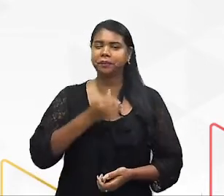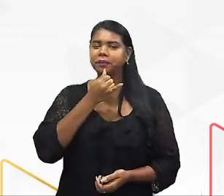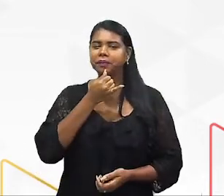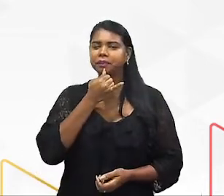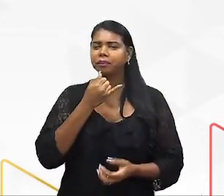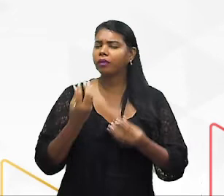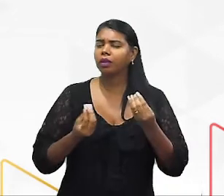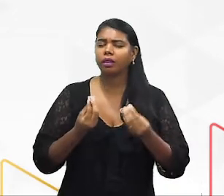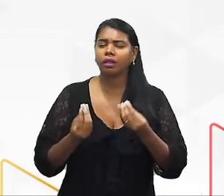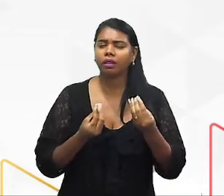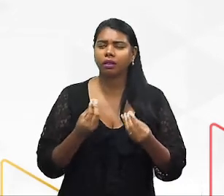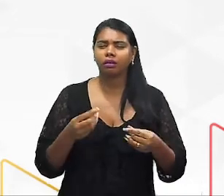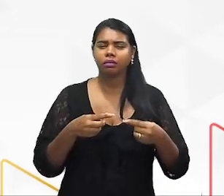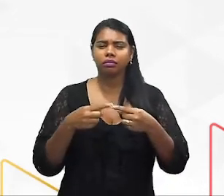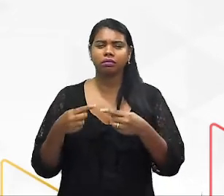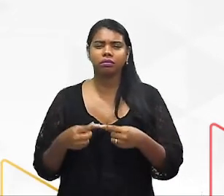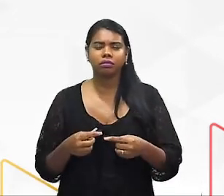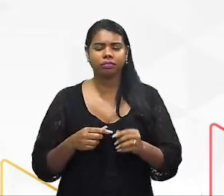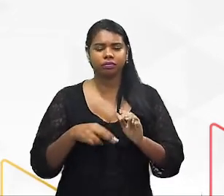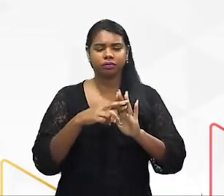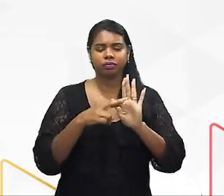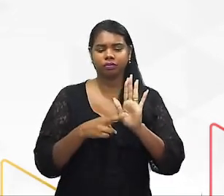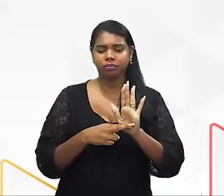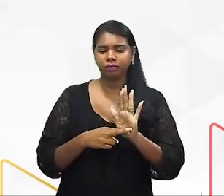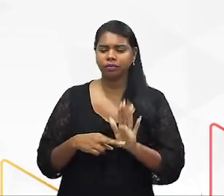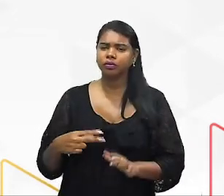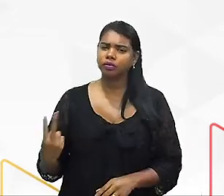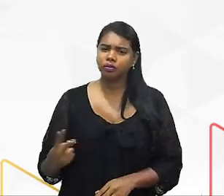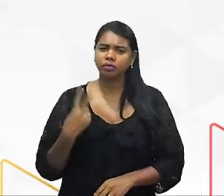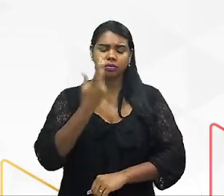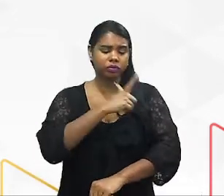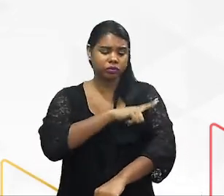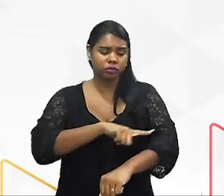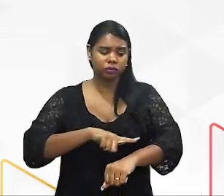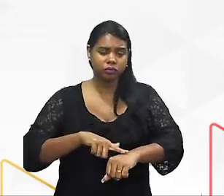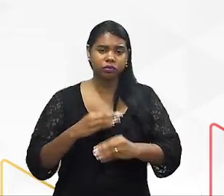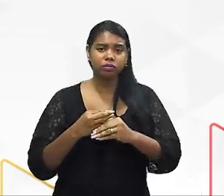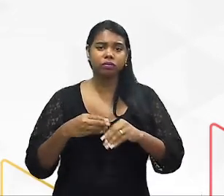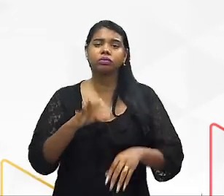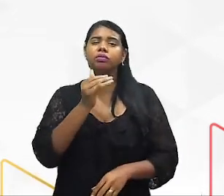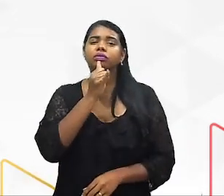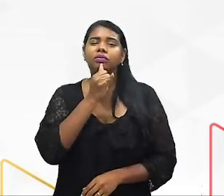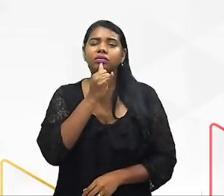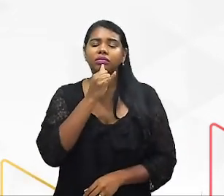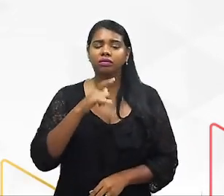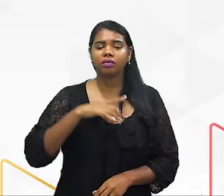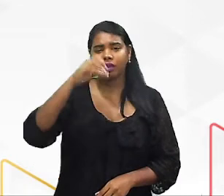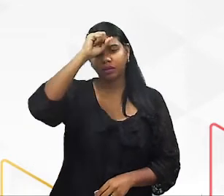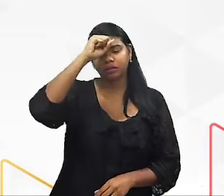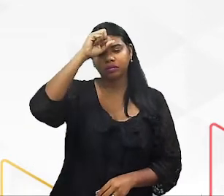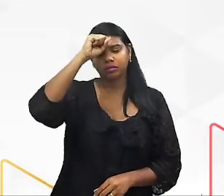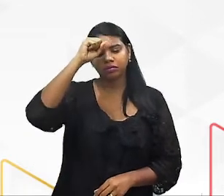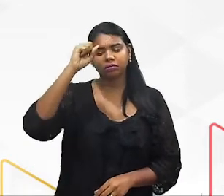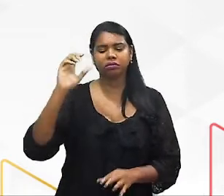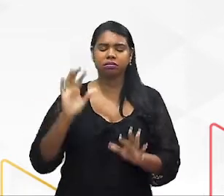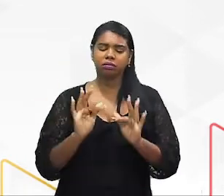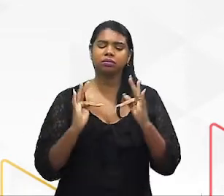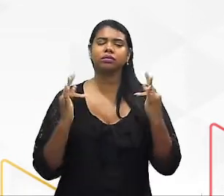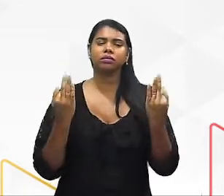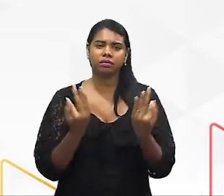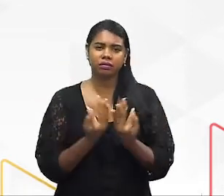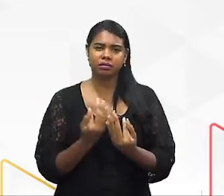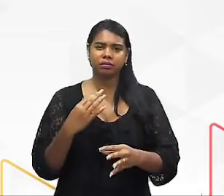como é que a gente estabelece critérios? A partir dos valores, certo? A partir dos exemplos que a gente vai aprendendo com os nossos